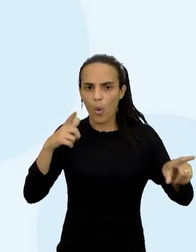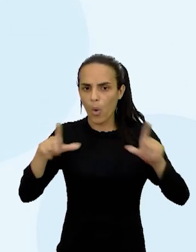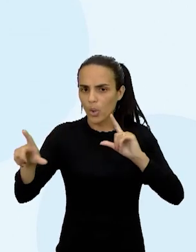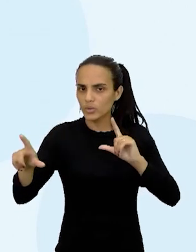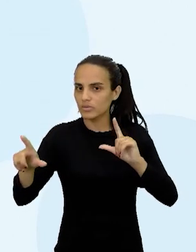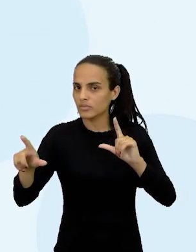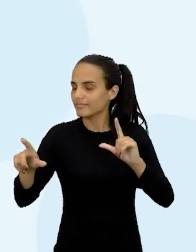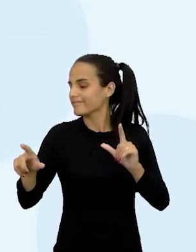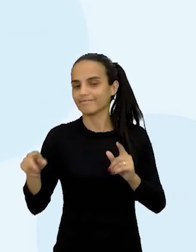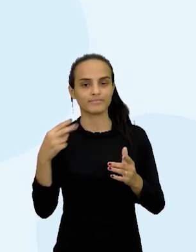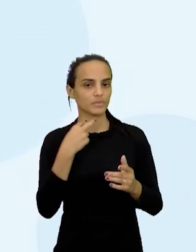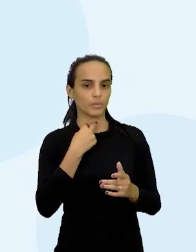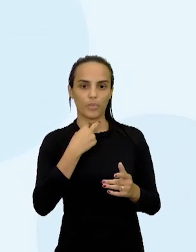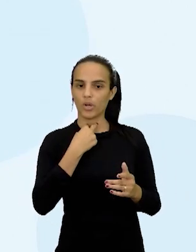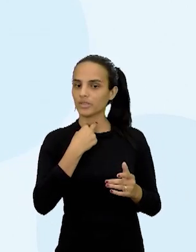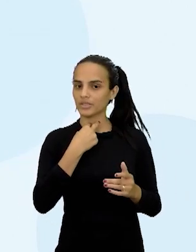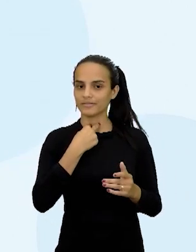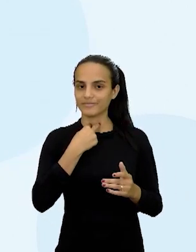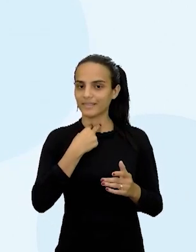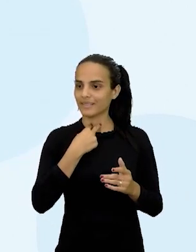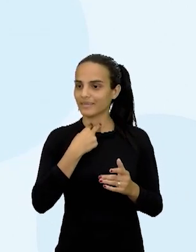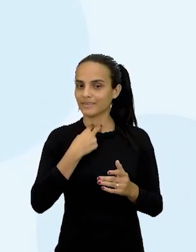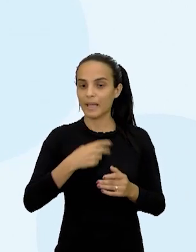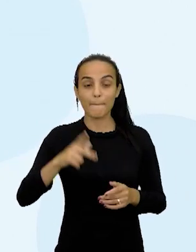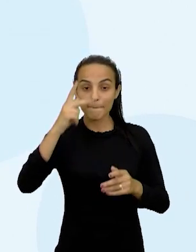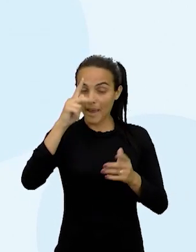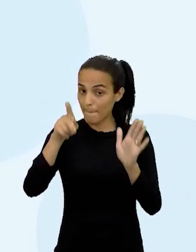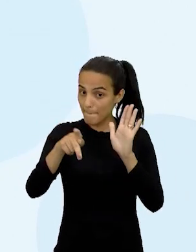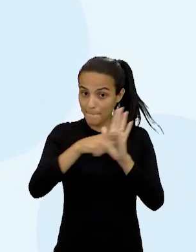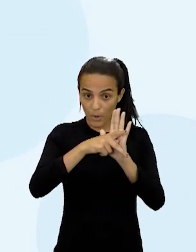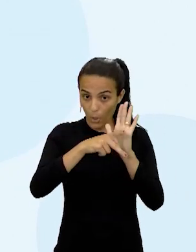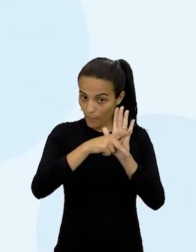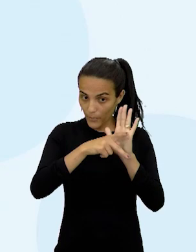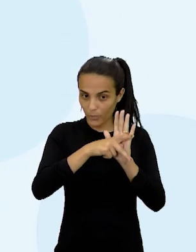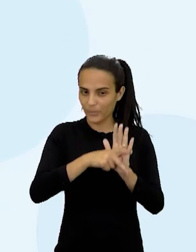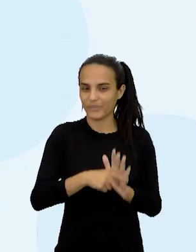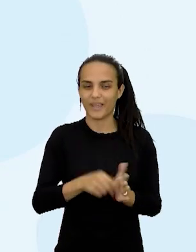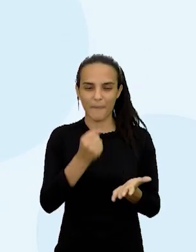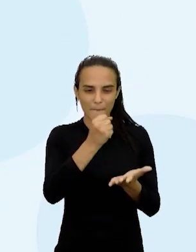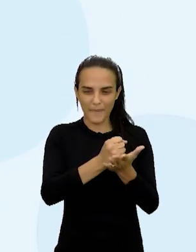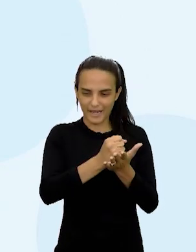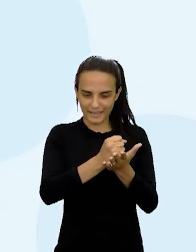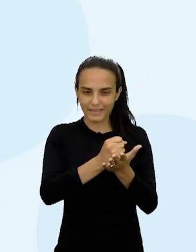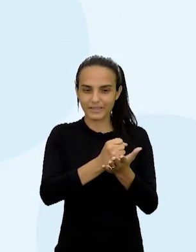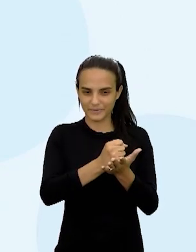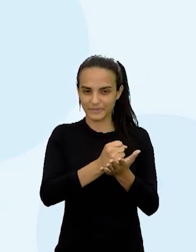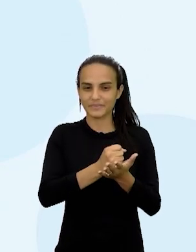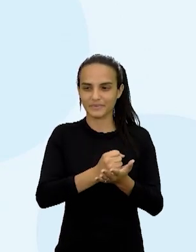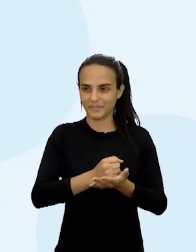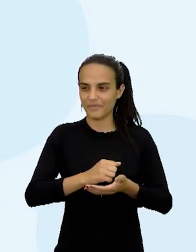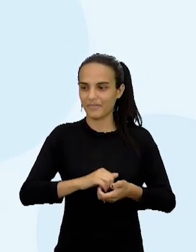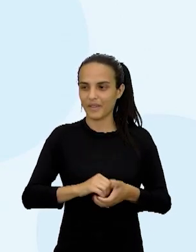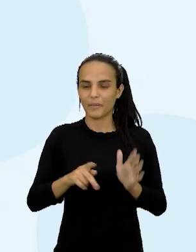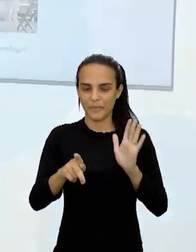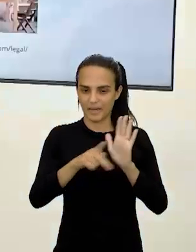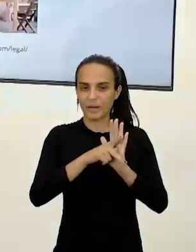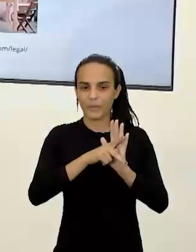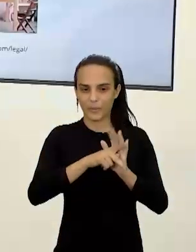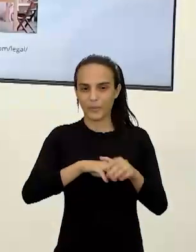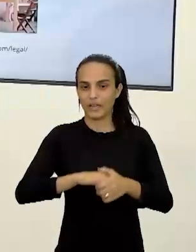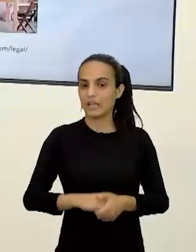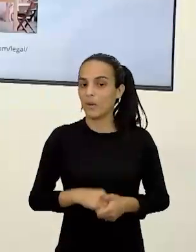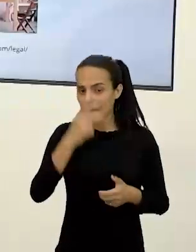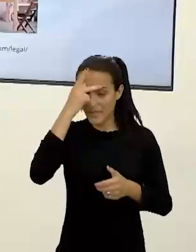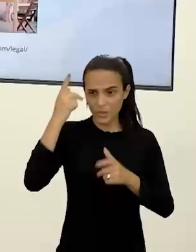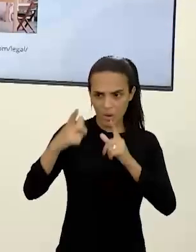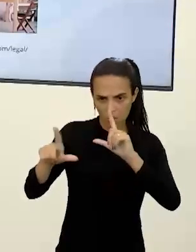porque esse logo é nosso. Então, isso é marca registrada. Quer dizer que eu estou registrando a minha marca e eu não quero que ninguém